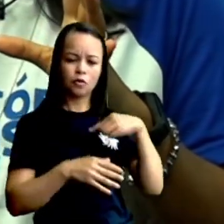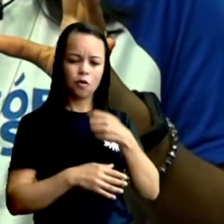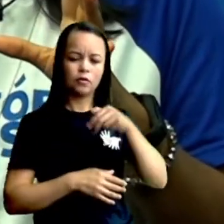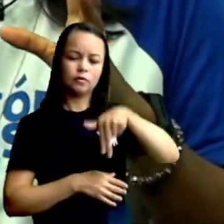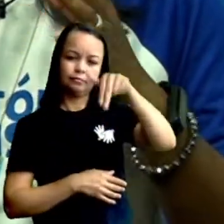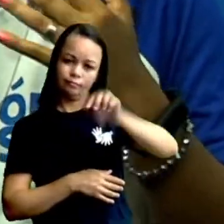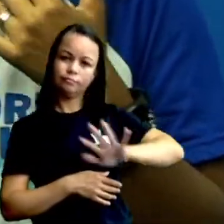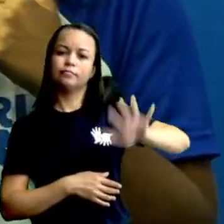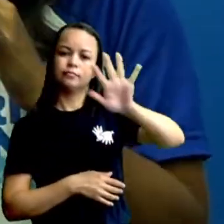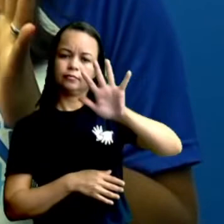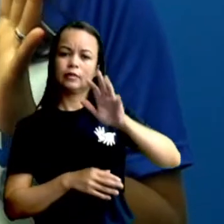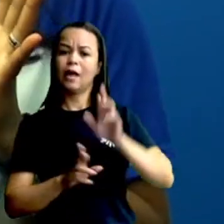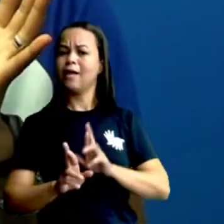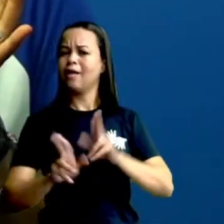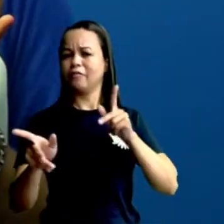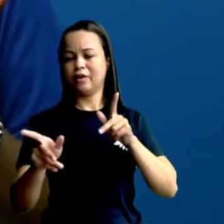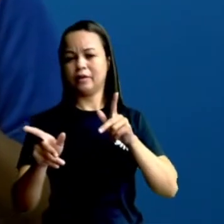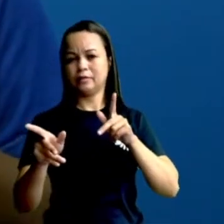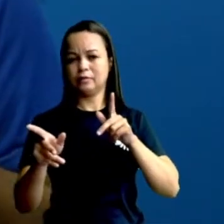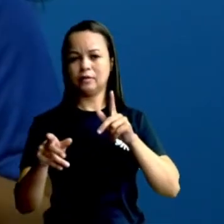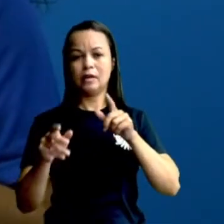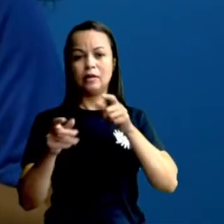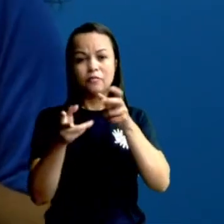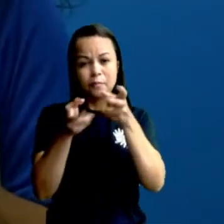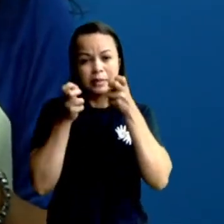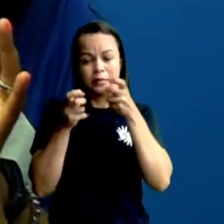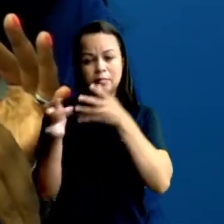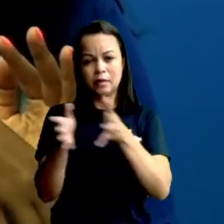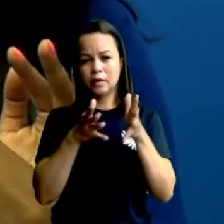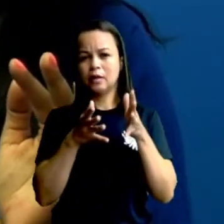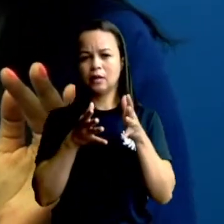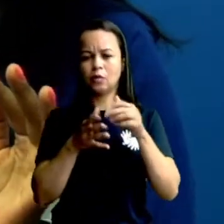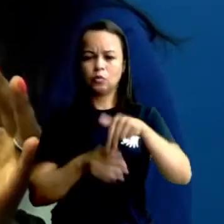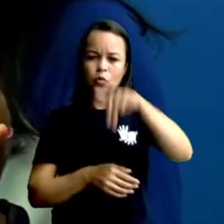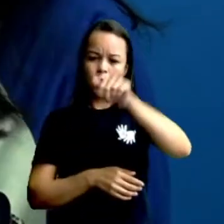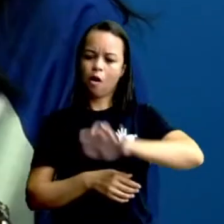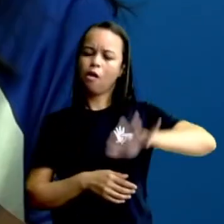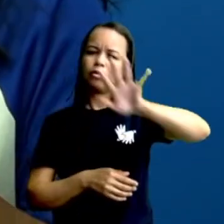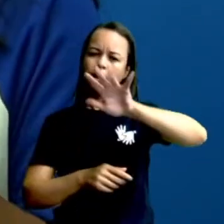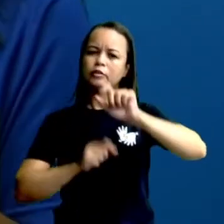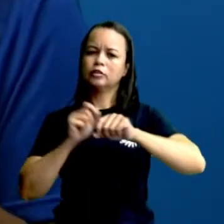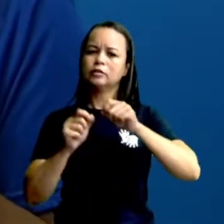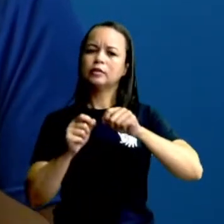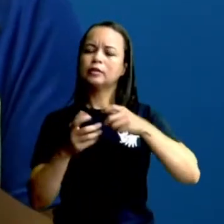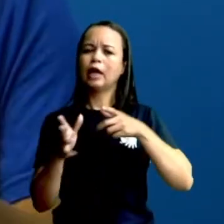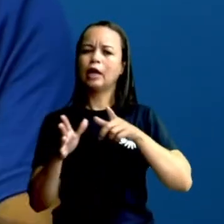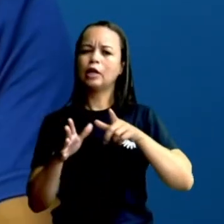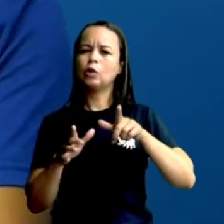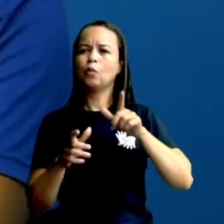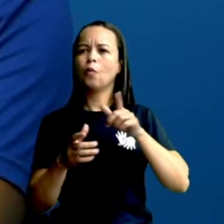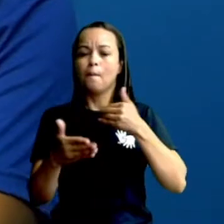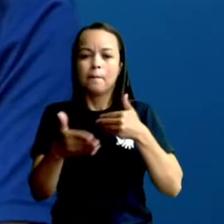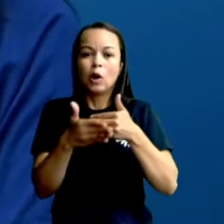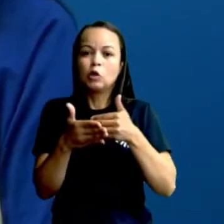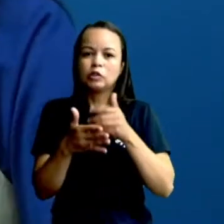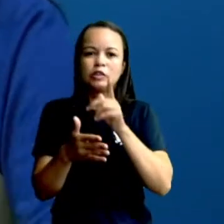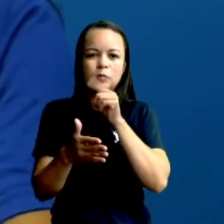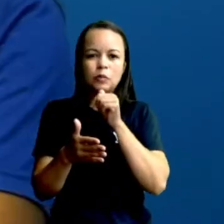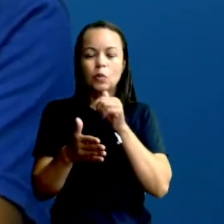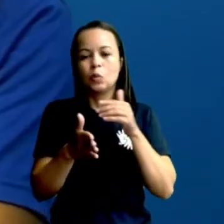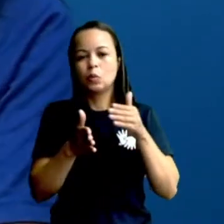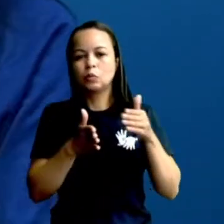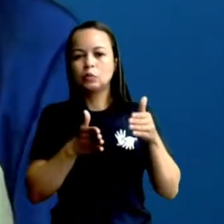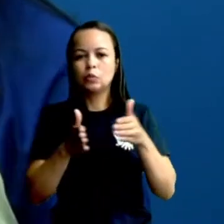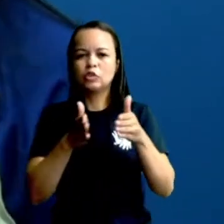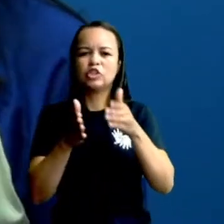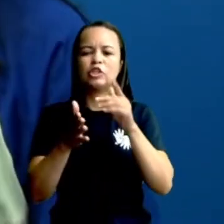uma diferença. Se vocês perceberem, Nordeste tem uma parte toda litorânea, não é? Ou seja, fica perto do oceano, fica